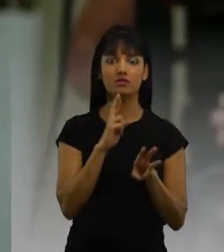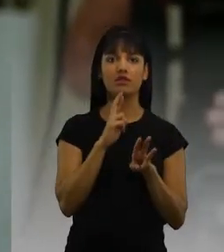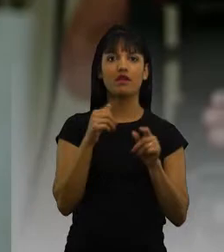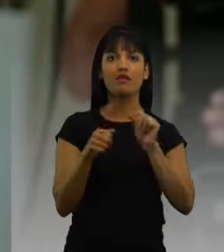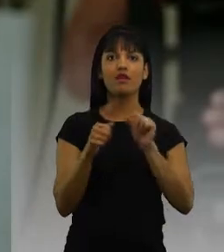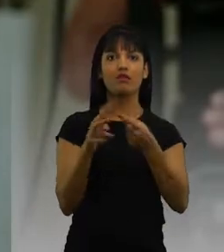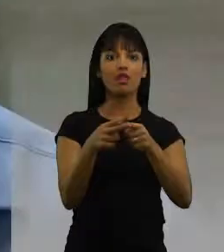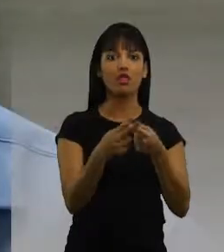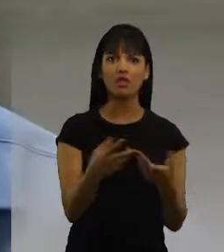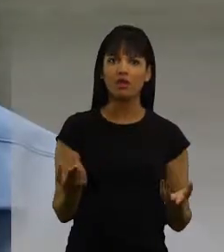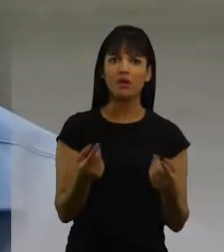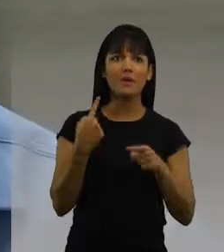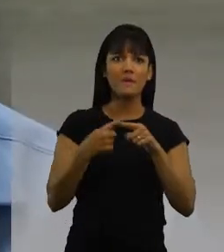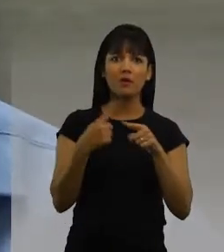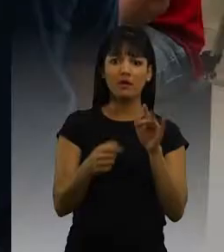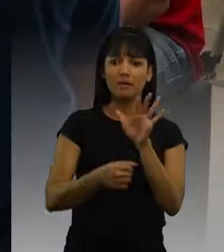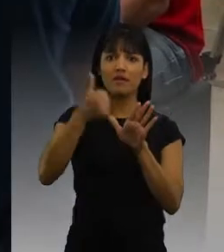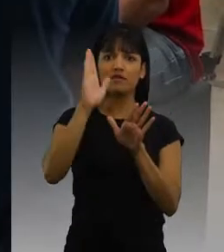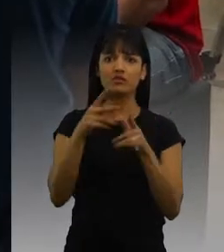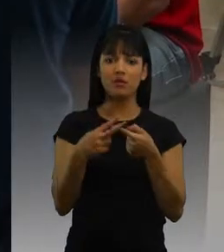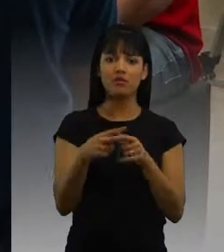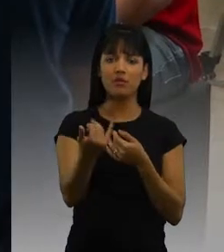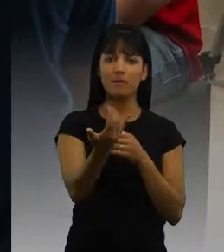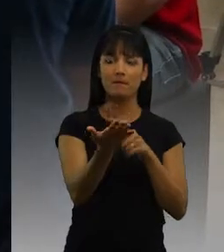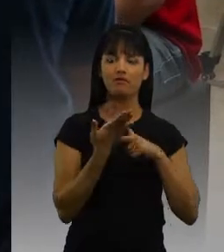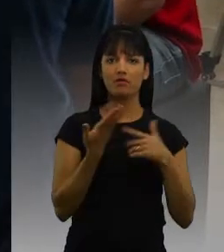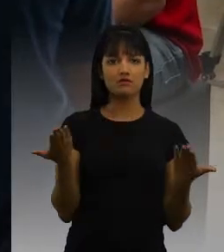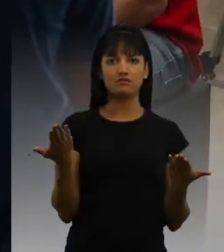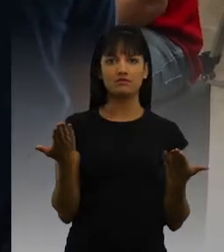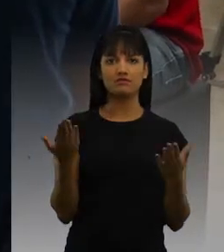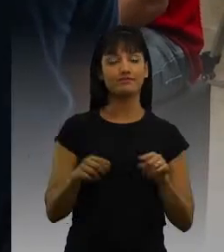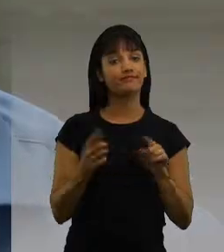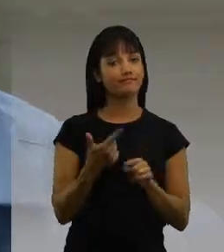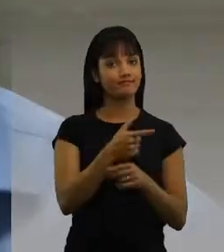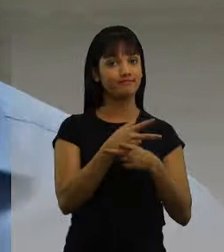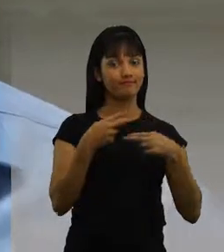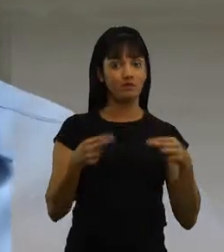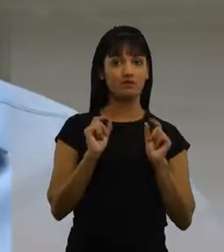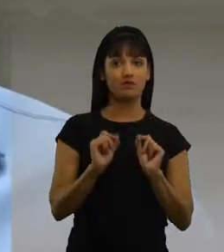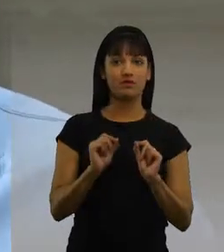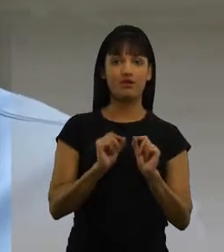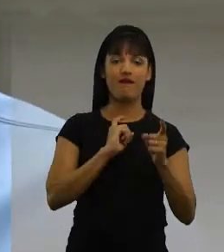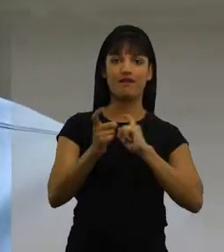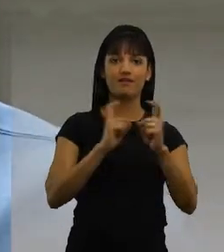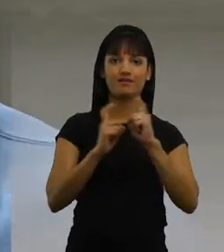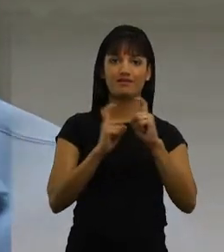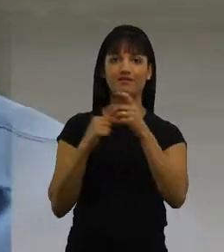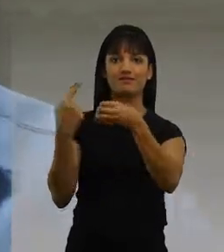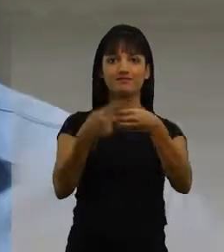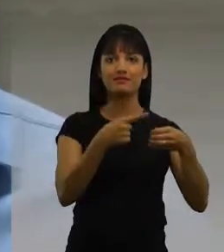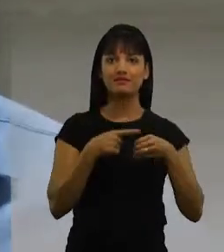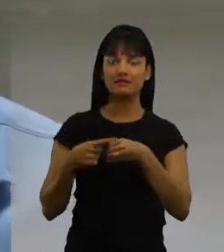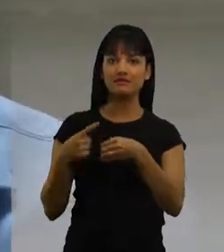corrigida. Por não apontaram tudo na primeira vez? É, aí, Edson, tem uma outra questão que é o seguinte. As nossas administrações regionais, elas